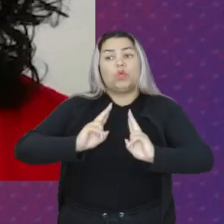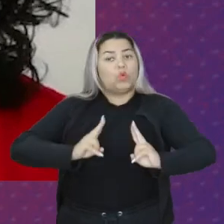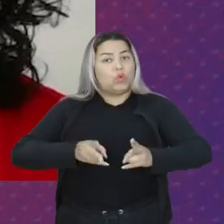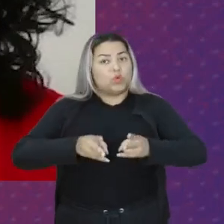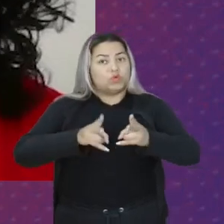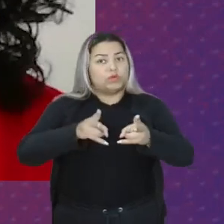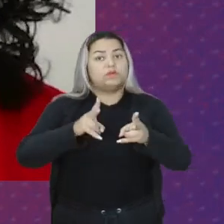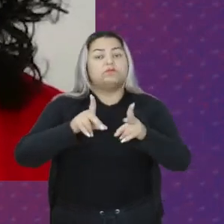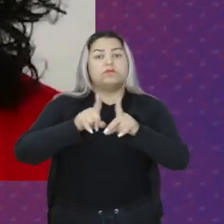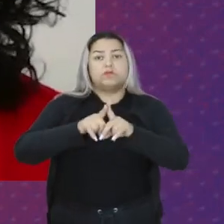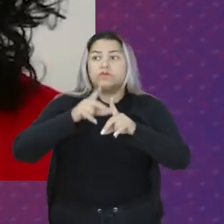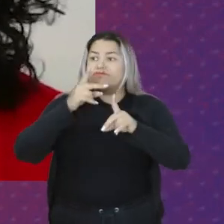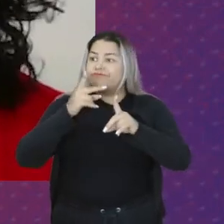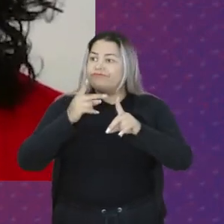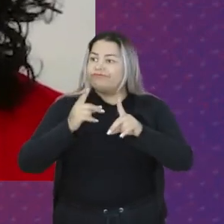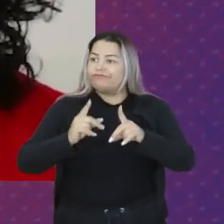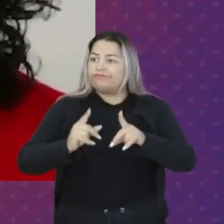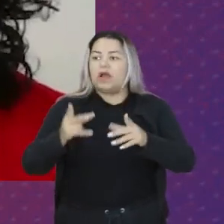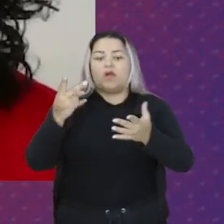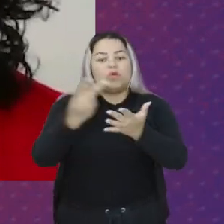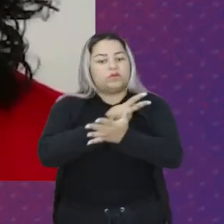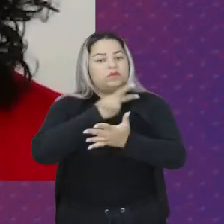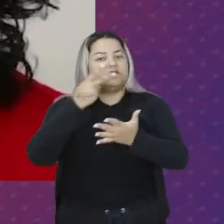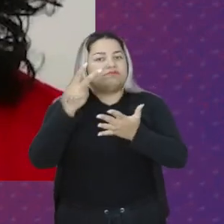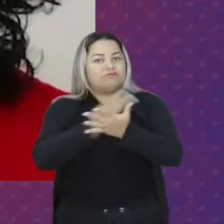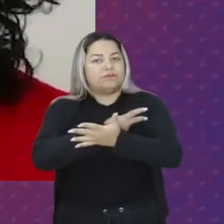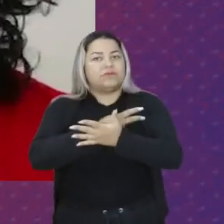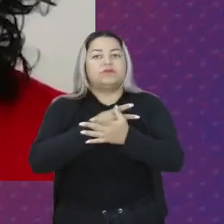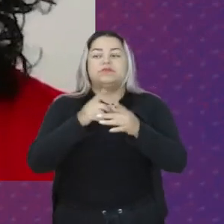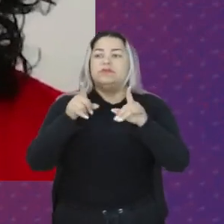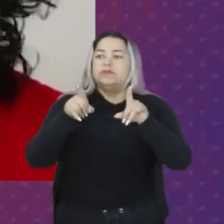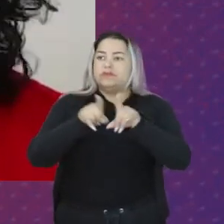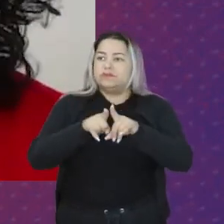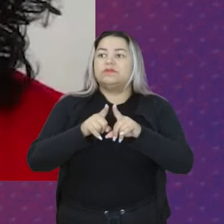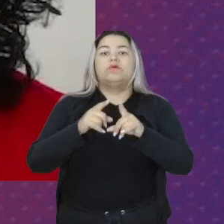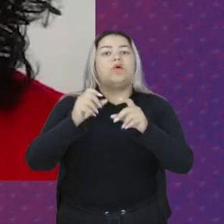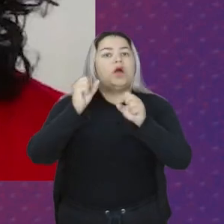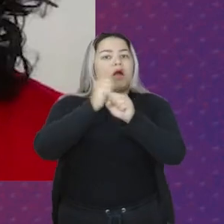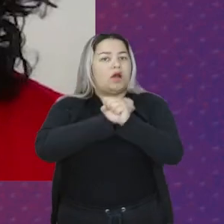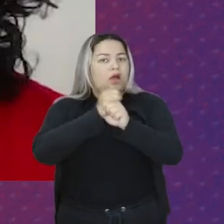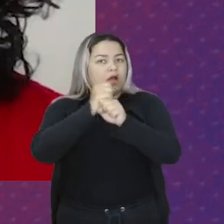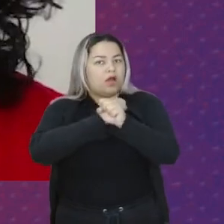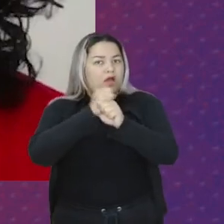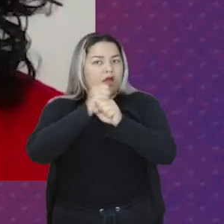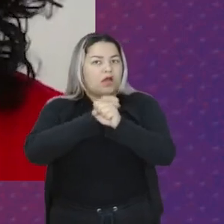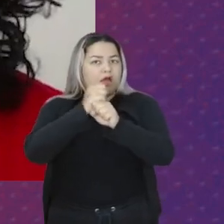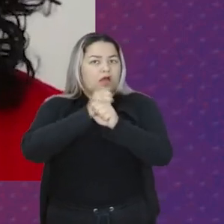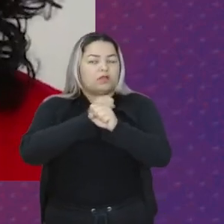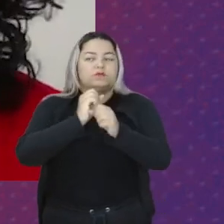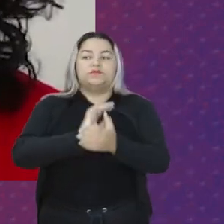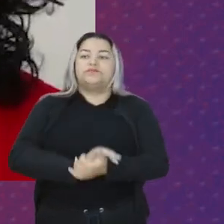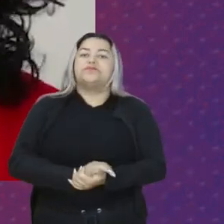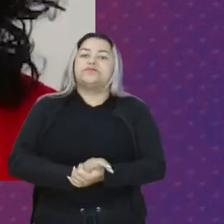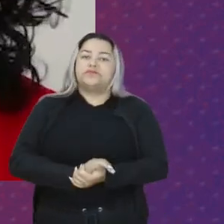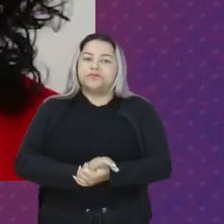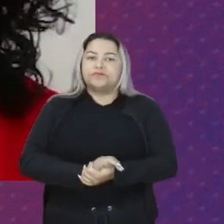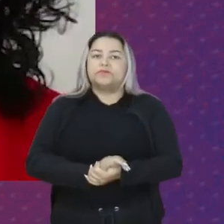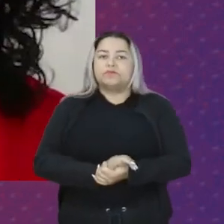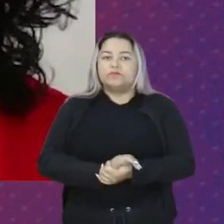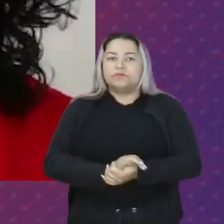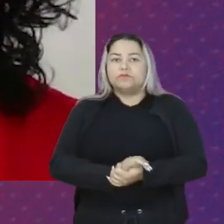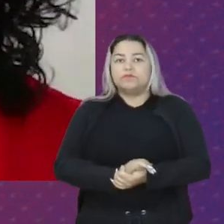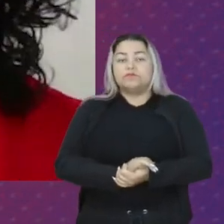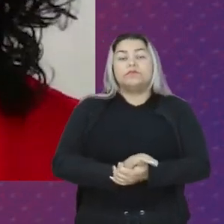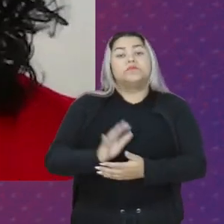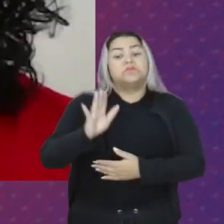se perpetuando e às vezes acontece e dura por anos. Ainda quando